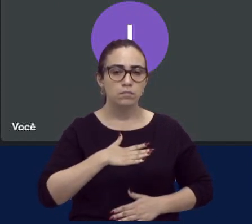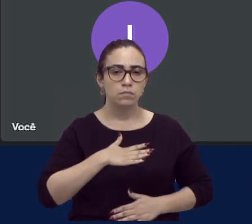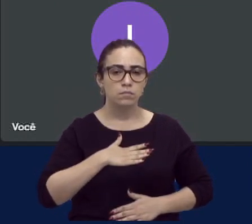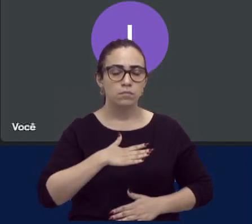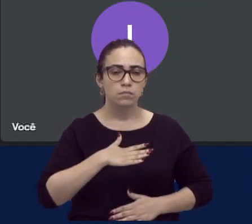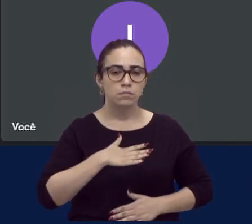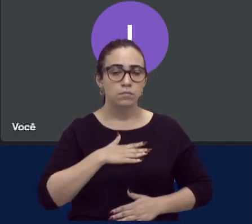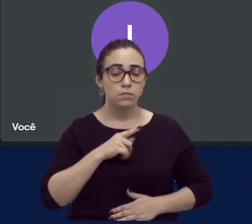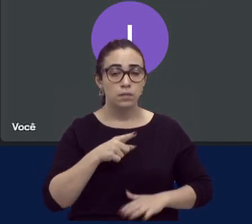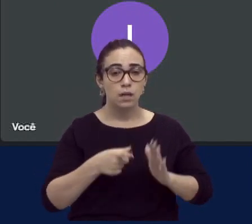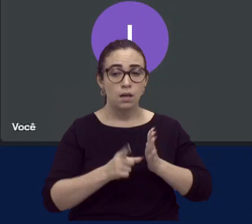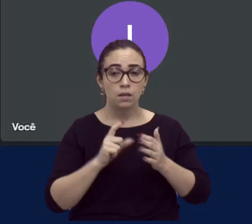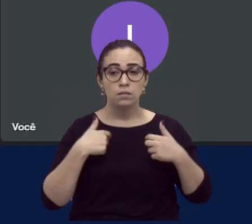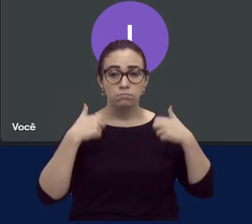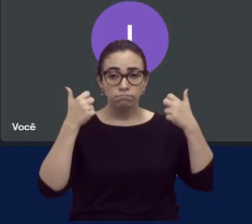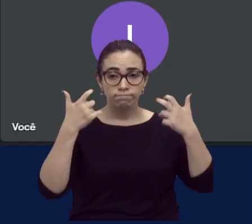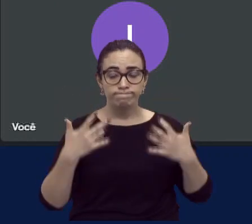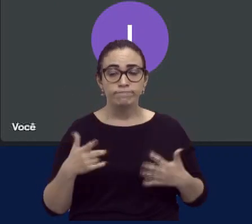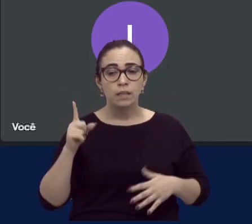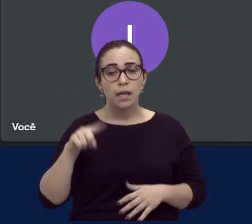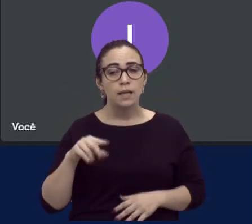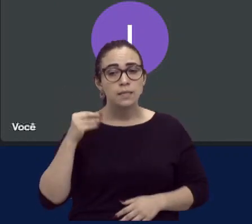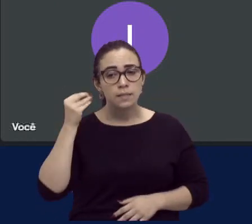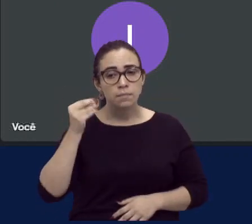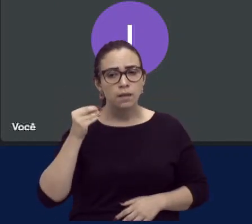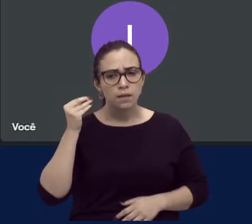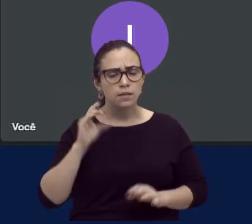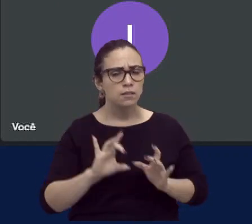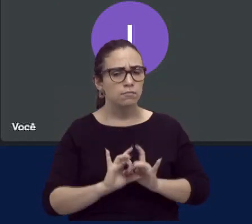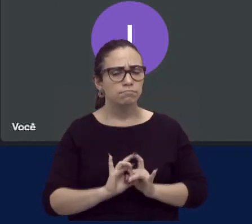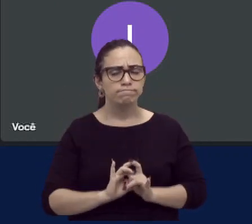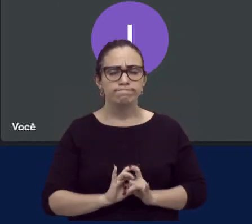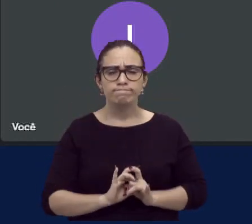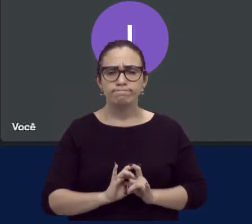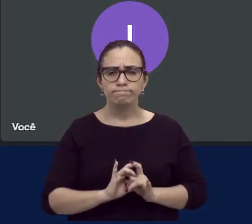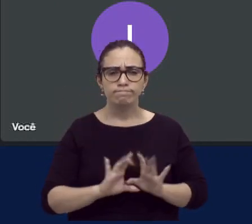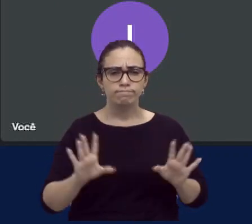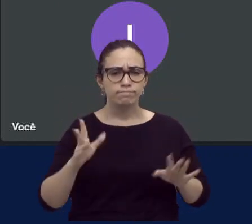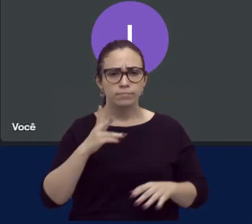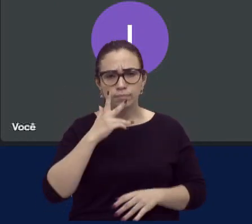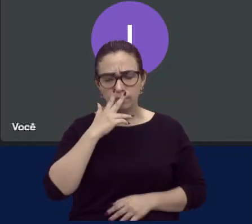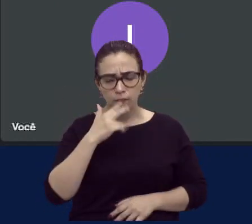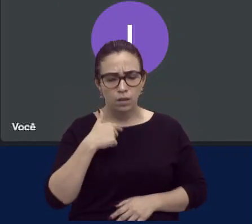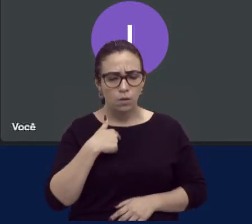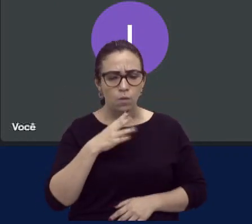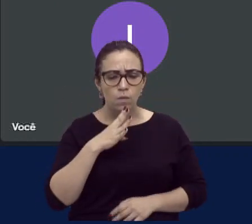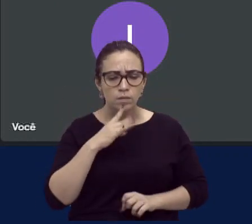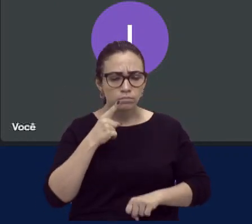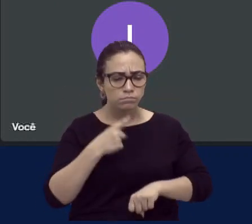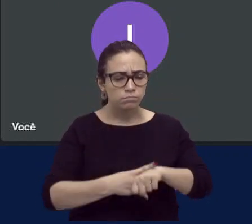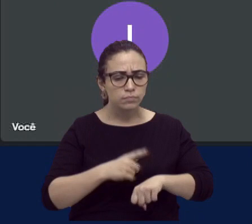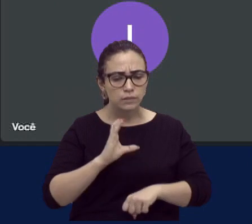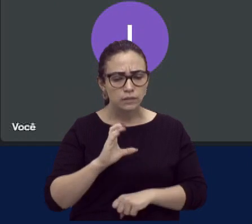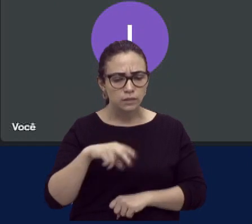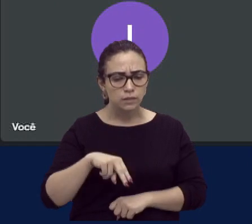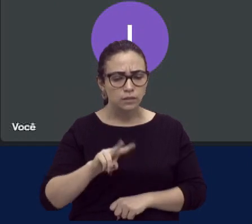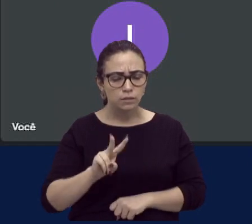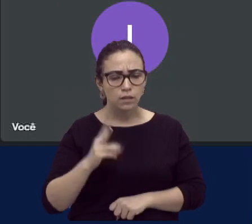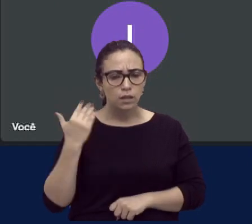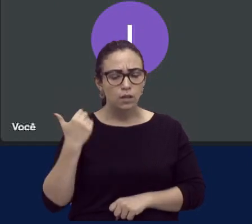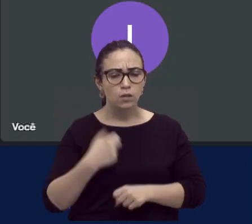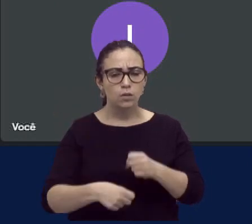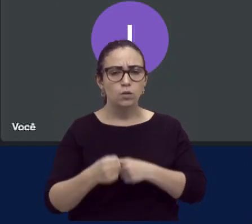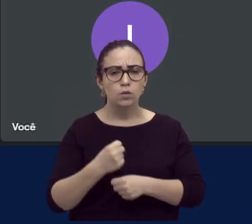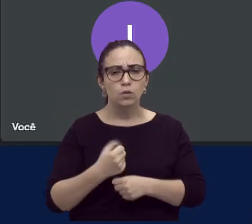eu disse no início, é uma experiência libertadora. Eu conheci a CNV em 2015